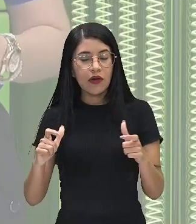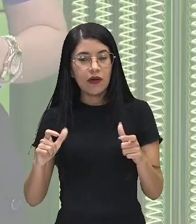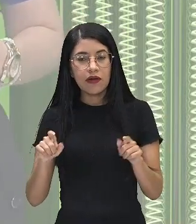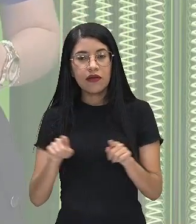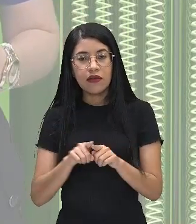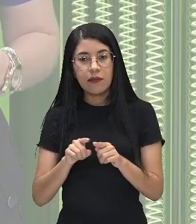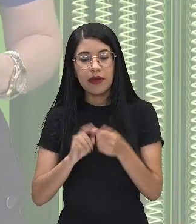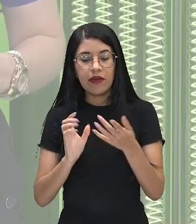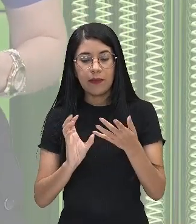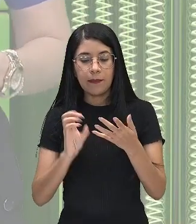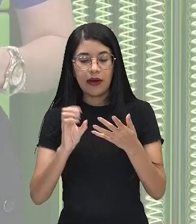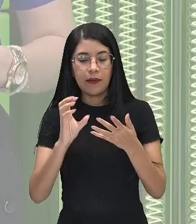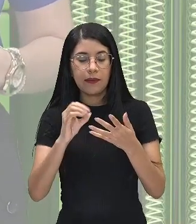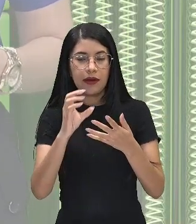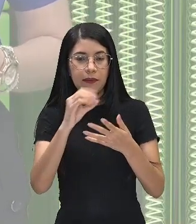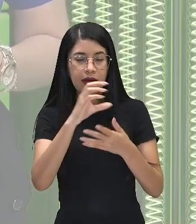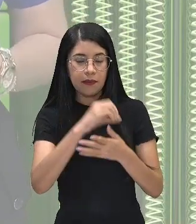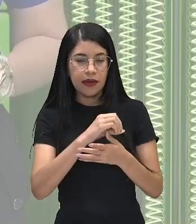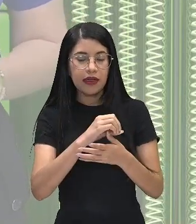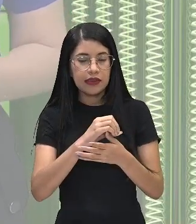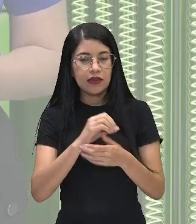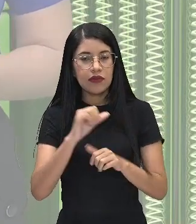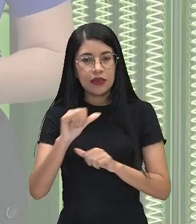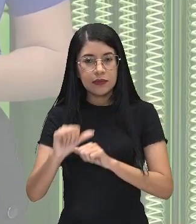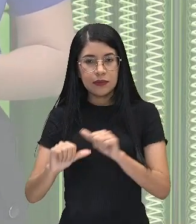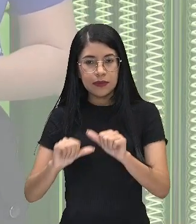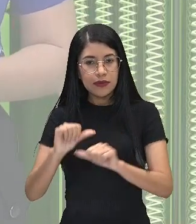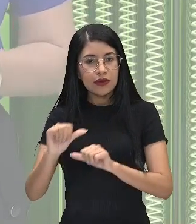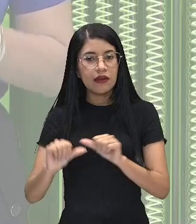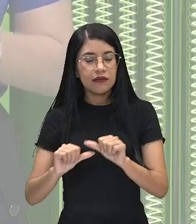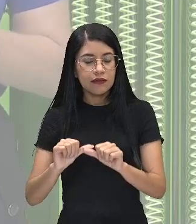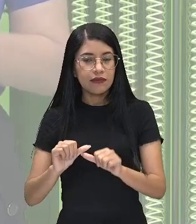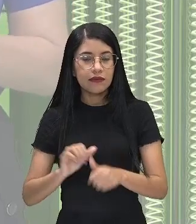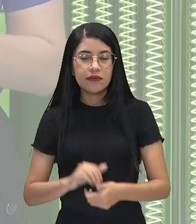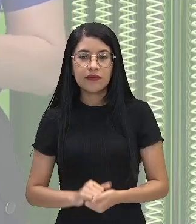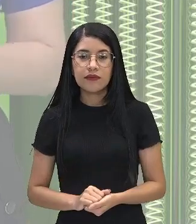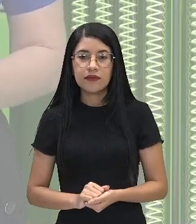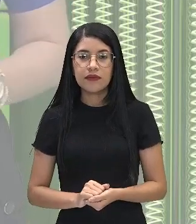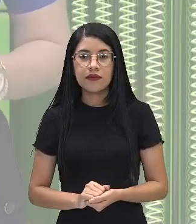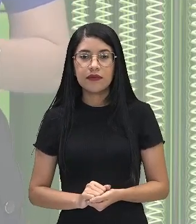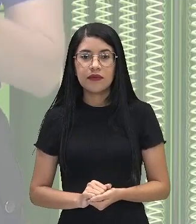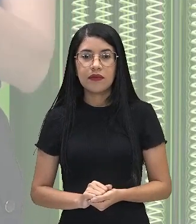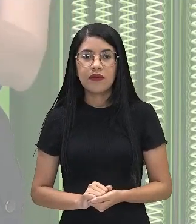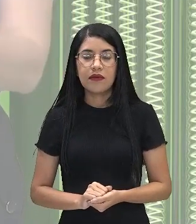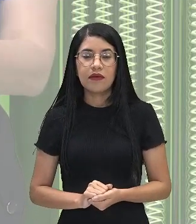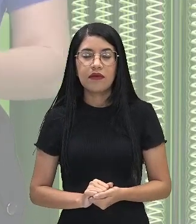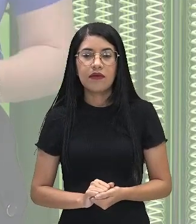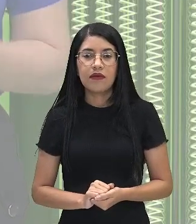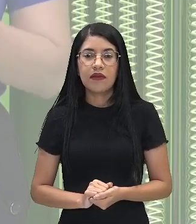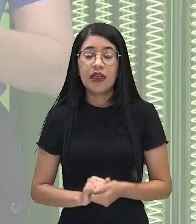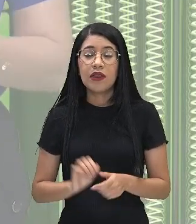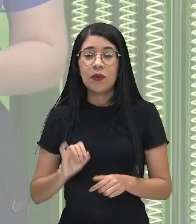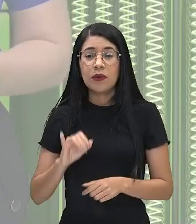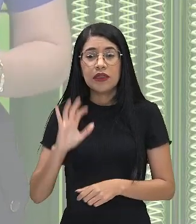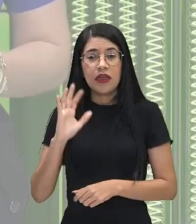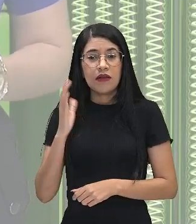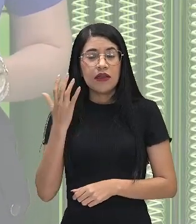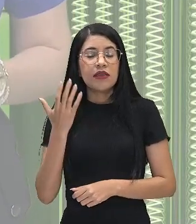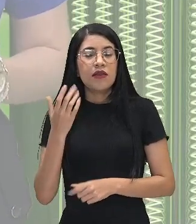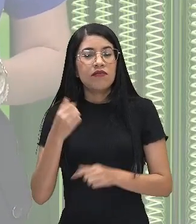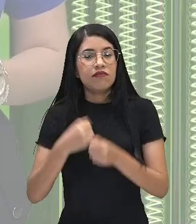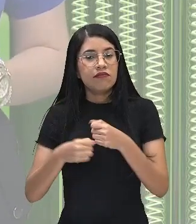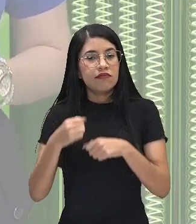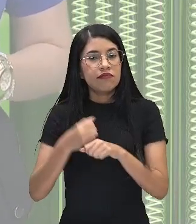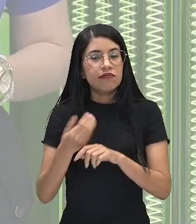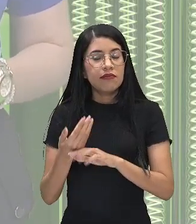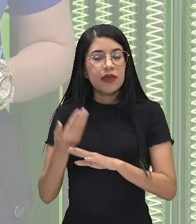uma alteração inteira numa cadeia alimentar. E com certeza, o que ocorreu, o que aconteceu no ano